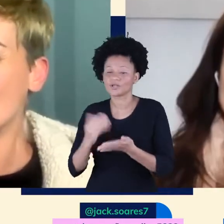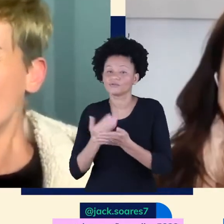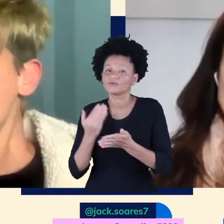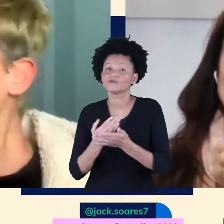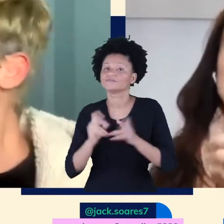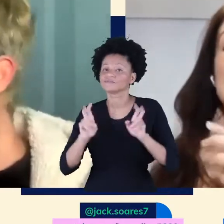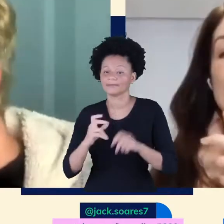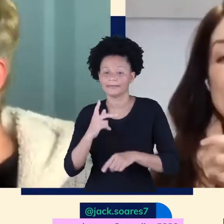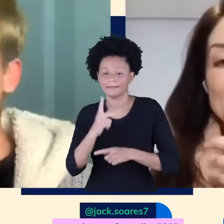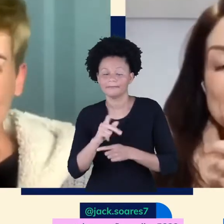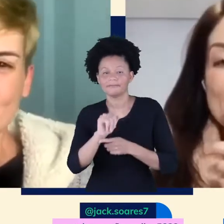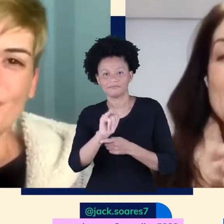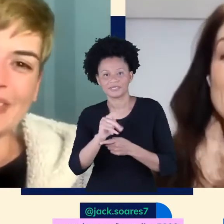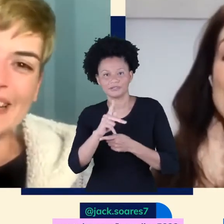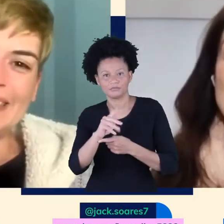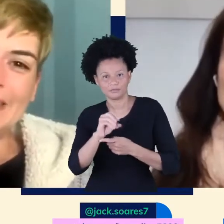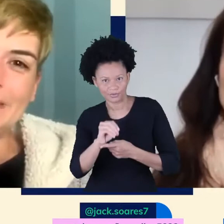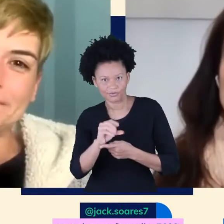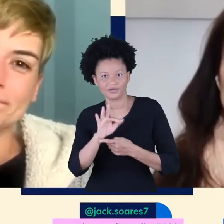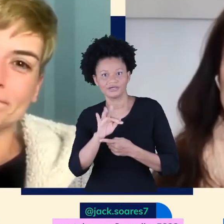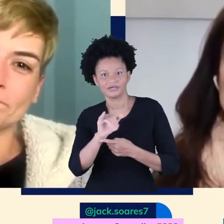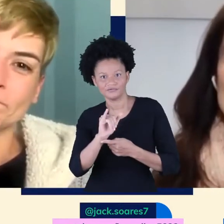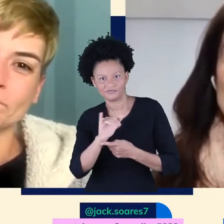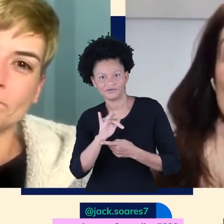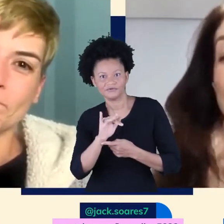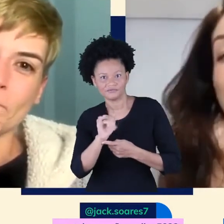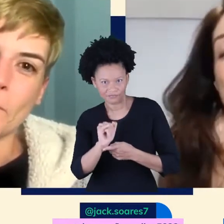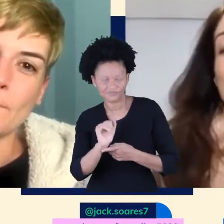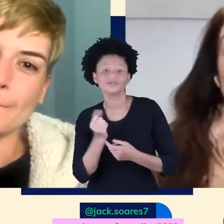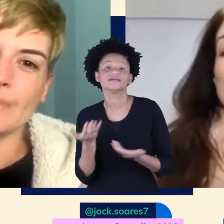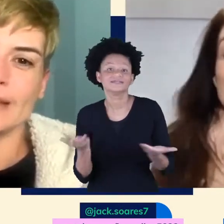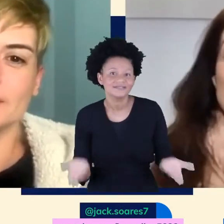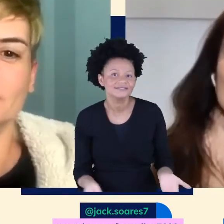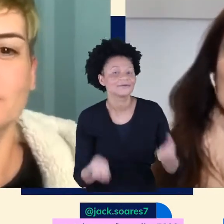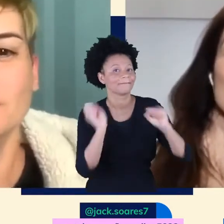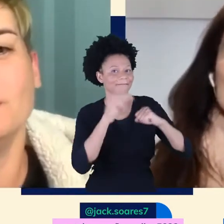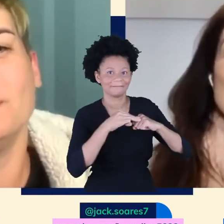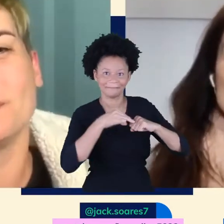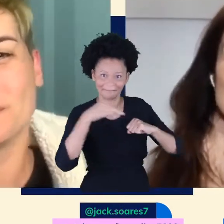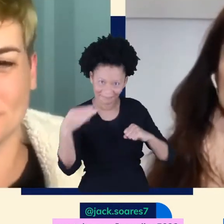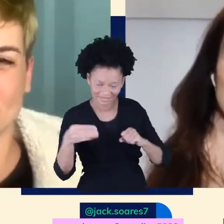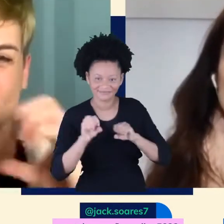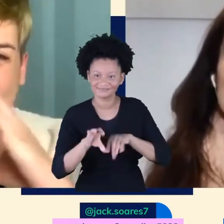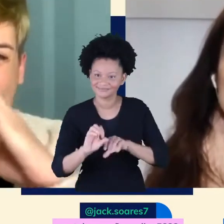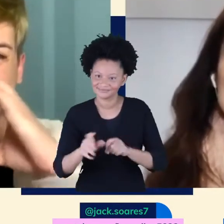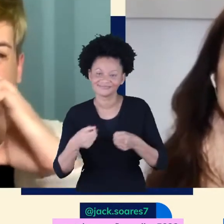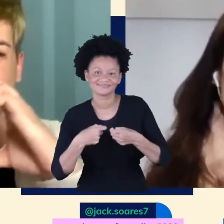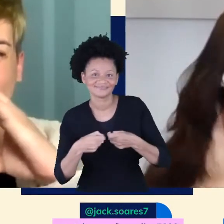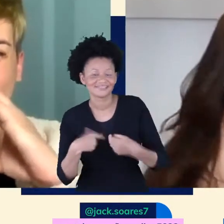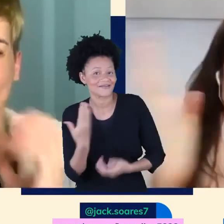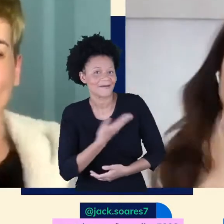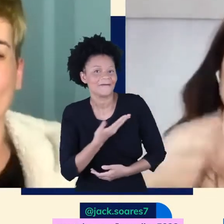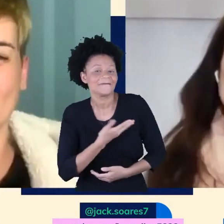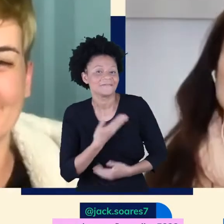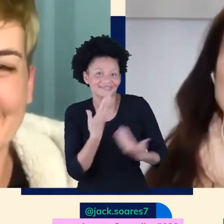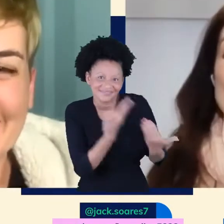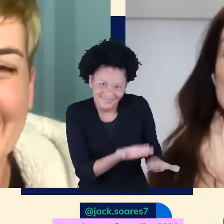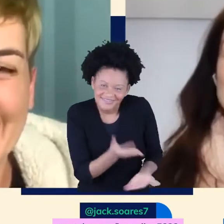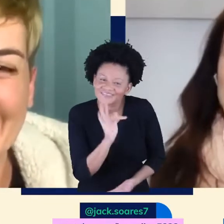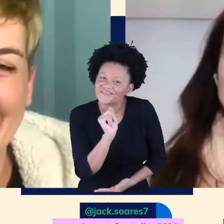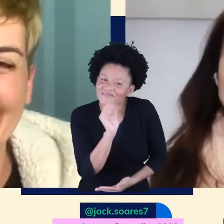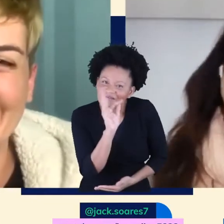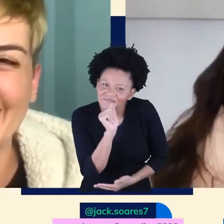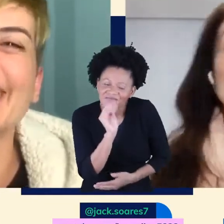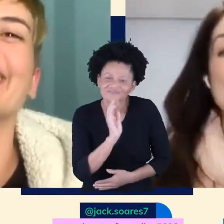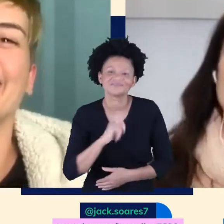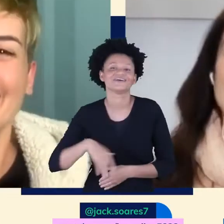mais conhecida, também especialista e mestre em educação sexual e amiga da Fafá, por isso estamos aqui. O destino fez a gente se